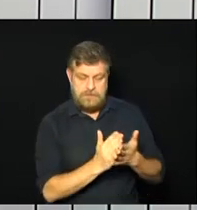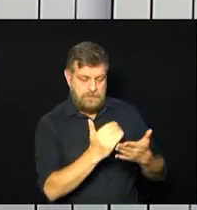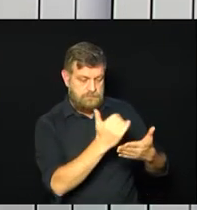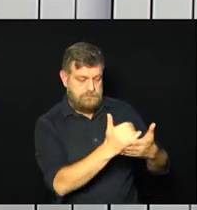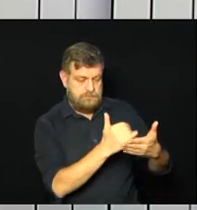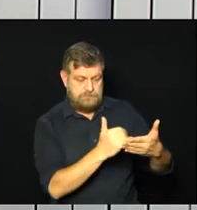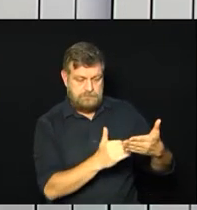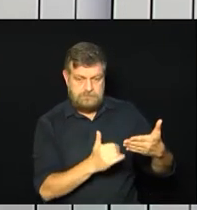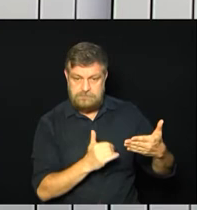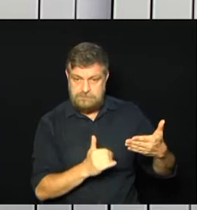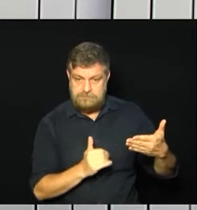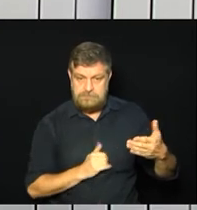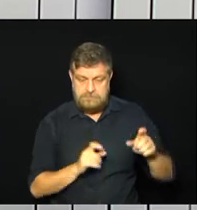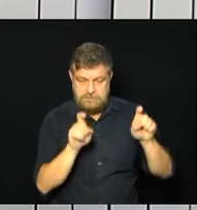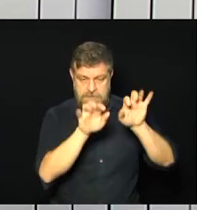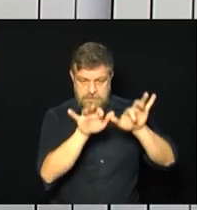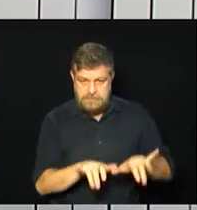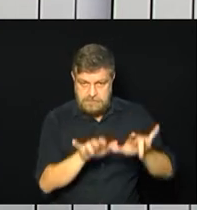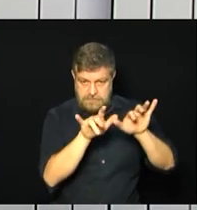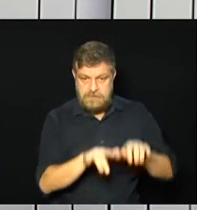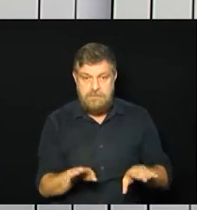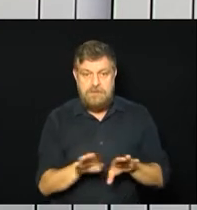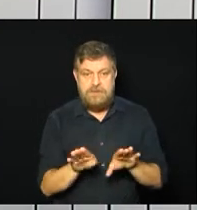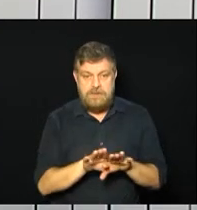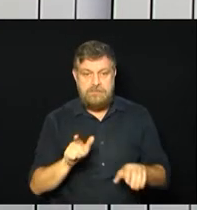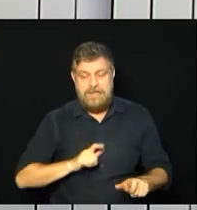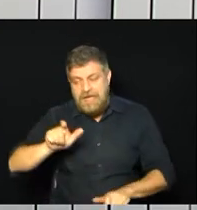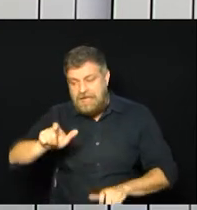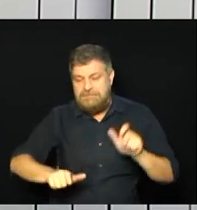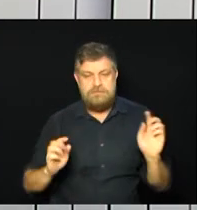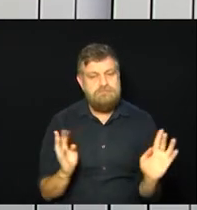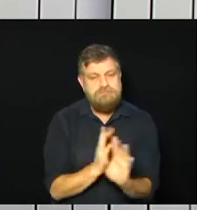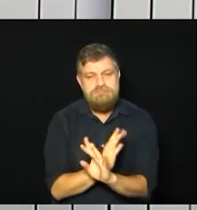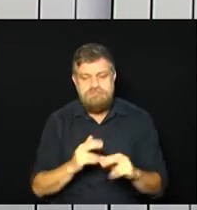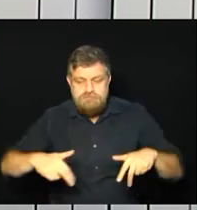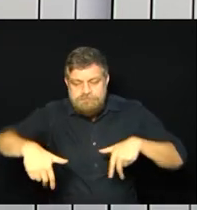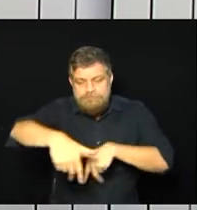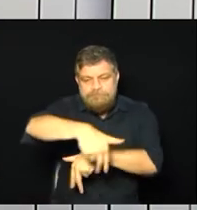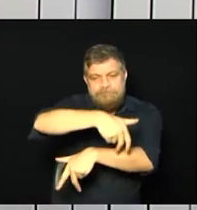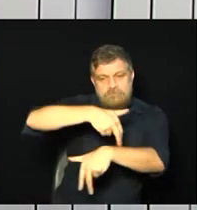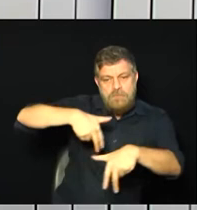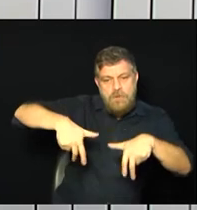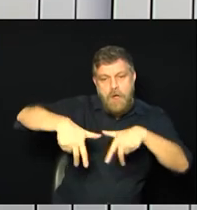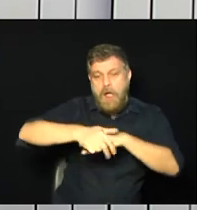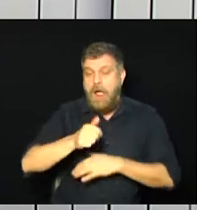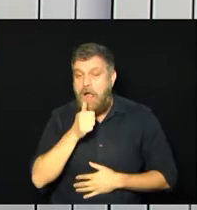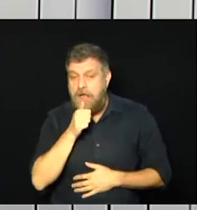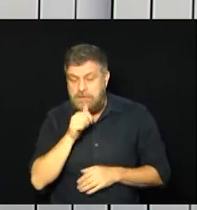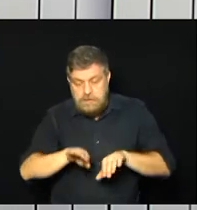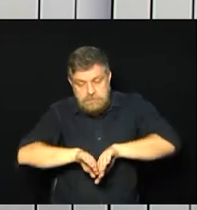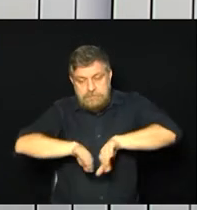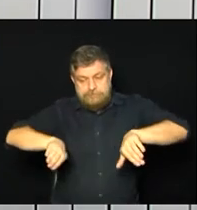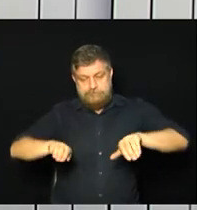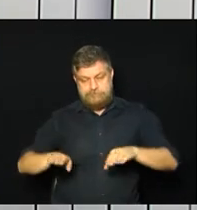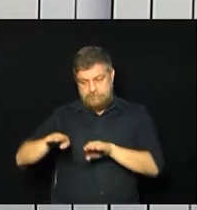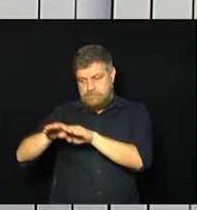forma digital, uma otimização do fluxo das pessoas nas dependências, ainda um certo distanciamento